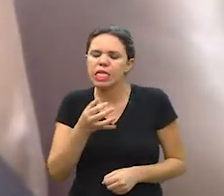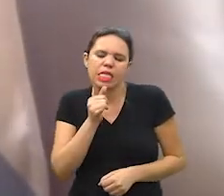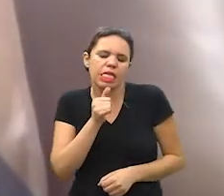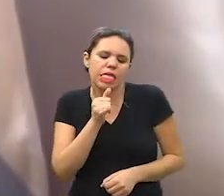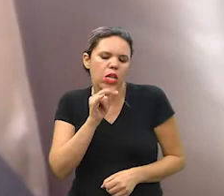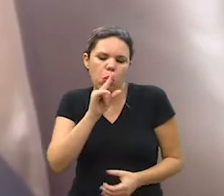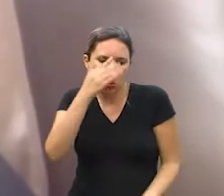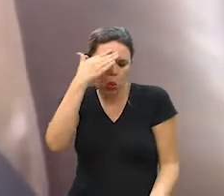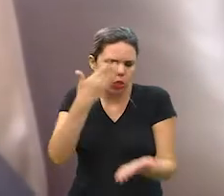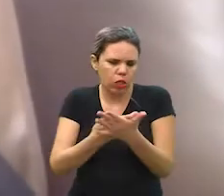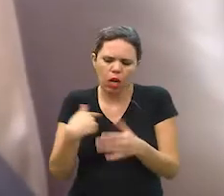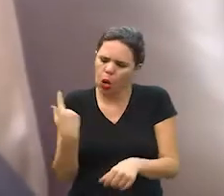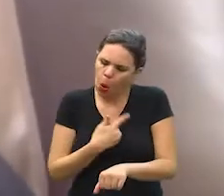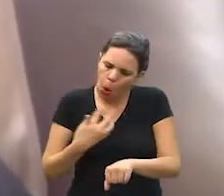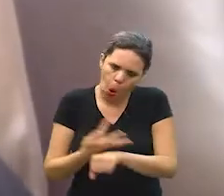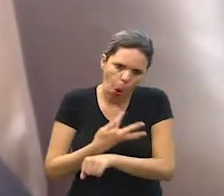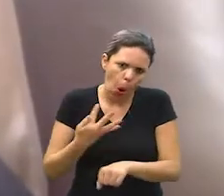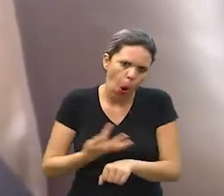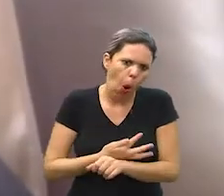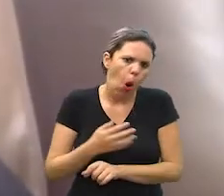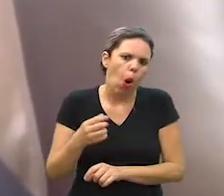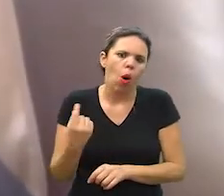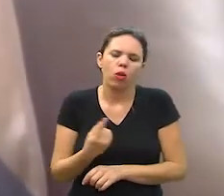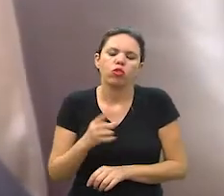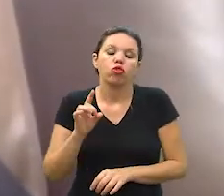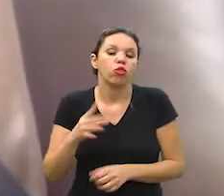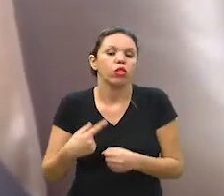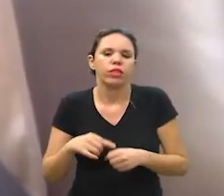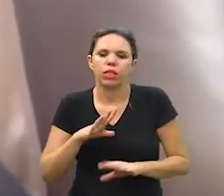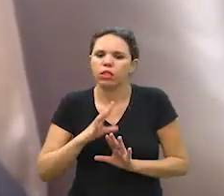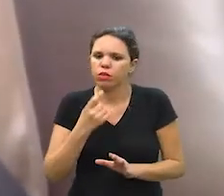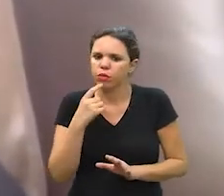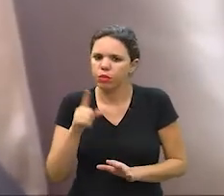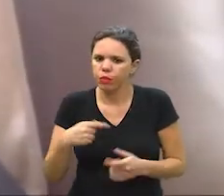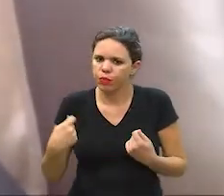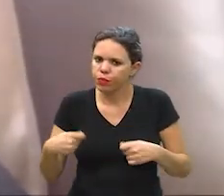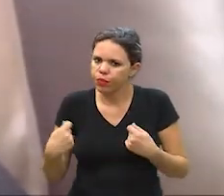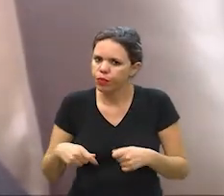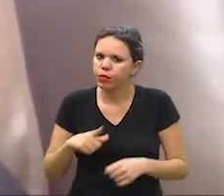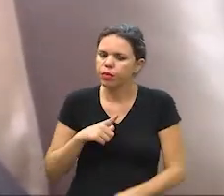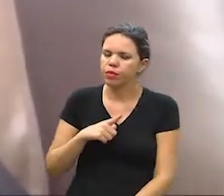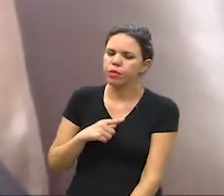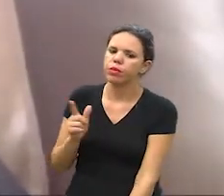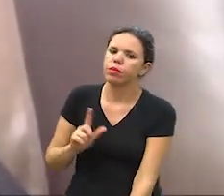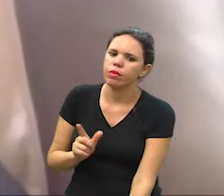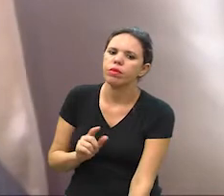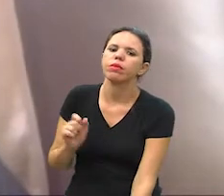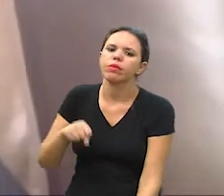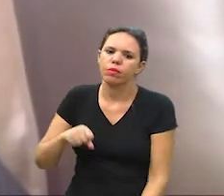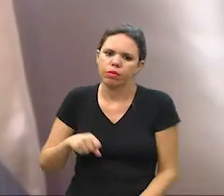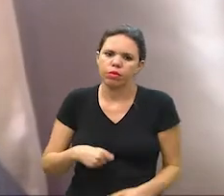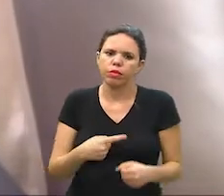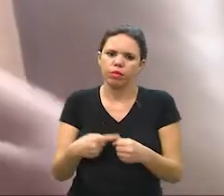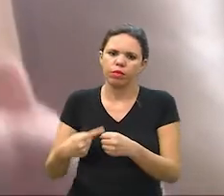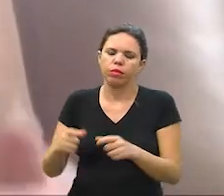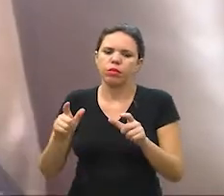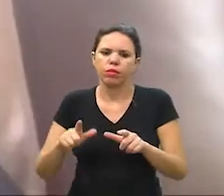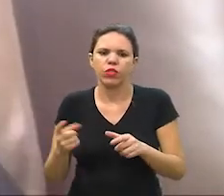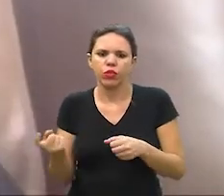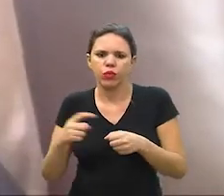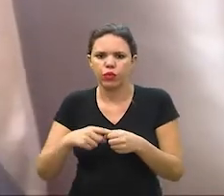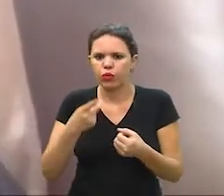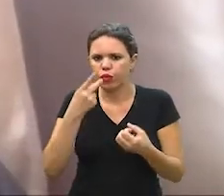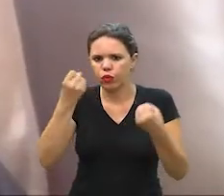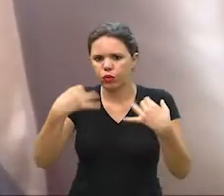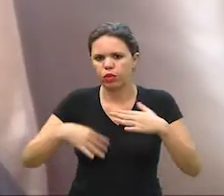que a gente dê conta com uma organização só municipal. Necessariamente tem que ser loco regional e, exatamente, volto a